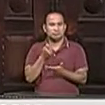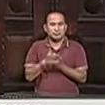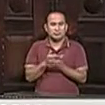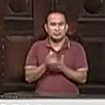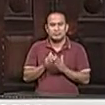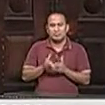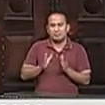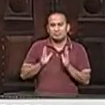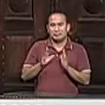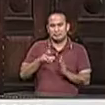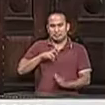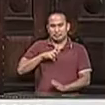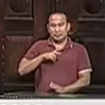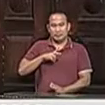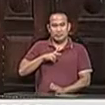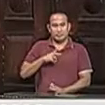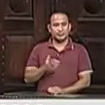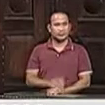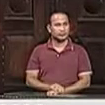própria. Acolhe,